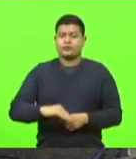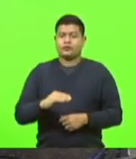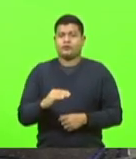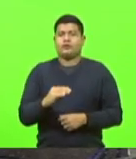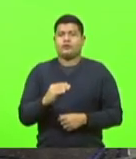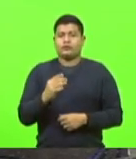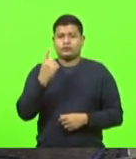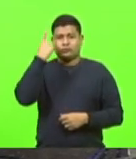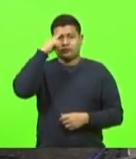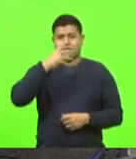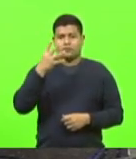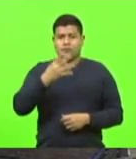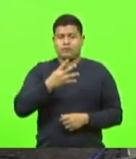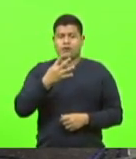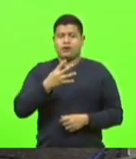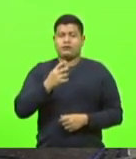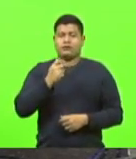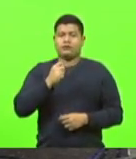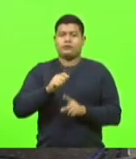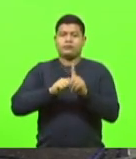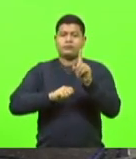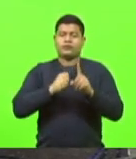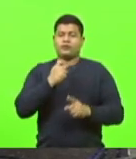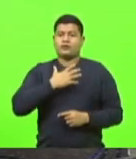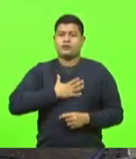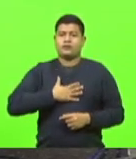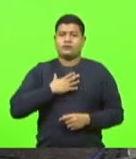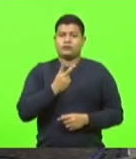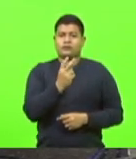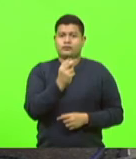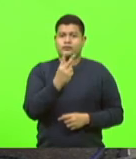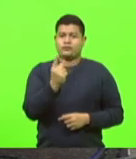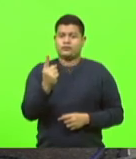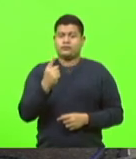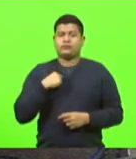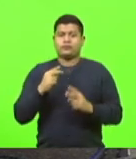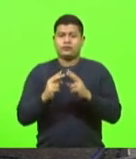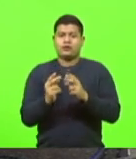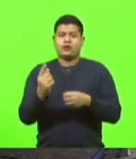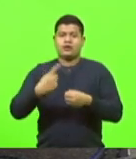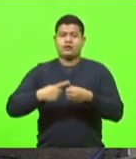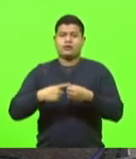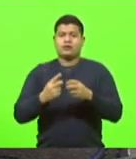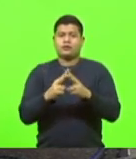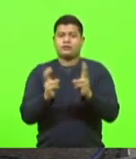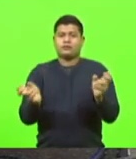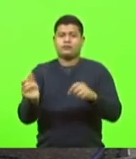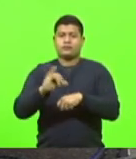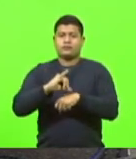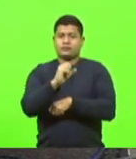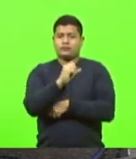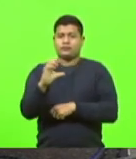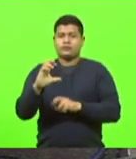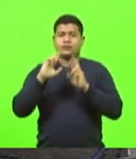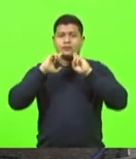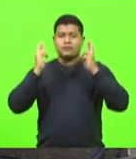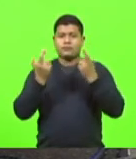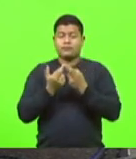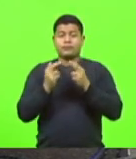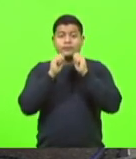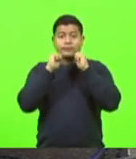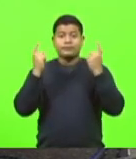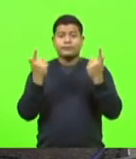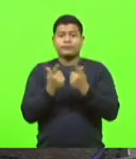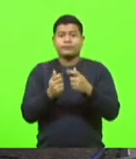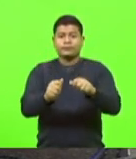do mês de agosto de 2021, nesta cidade de Florianópolis, capital do Estado de Santa Catarina, reunisse a Assembleia